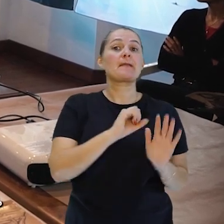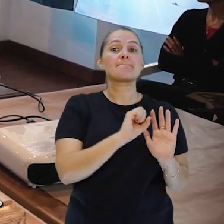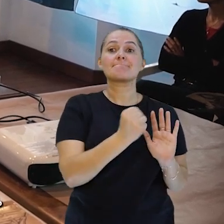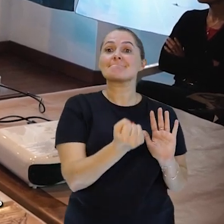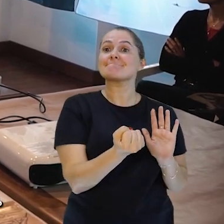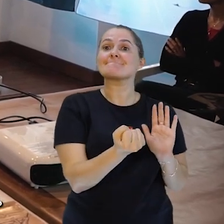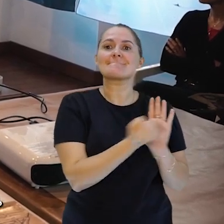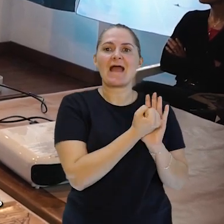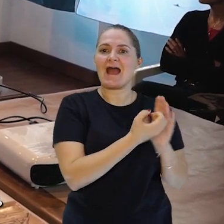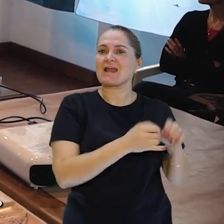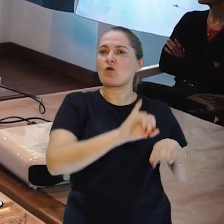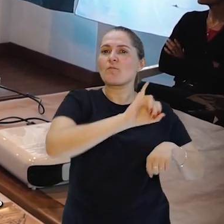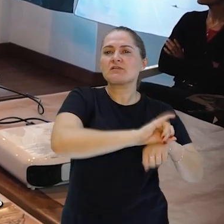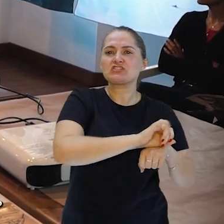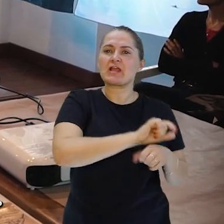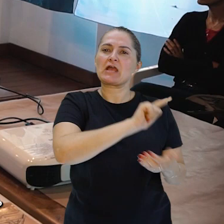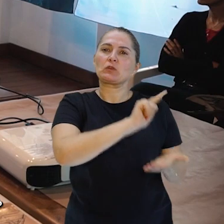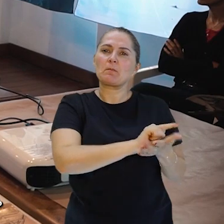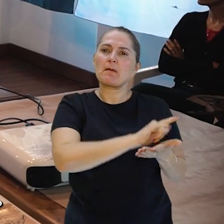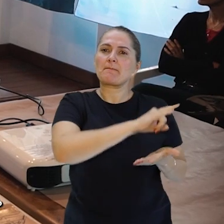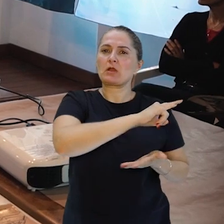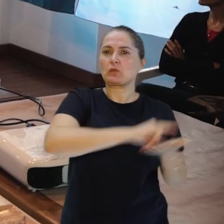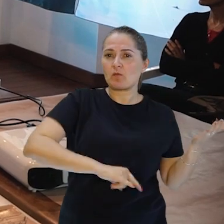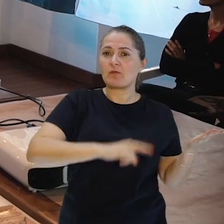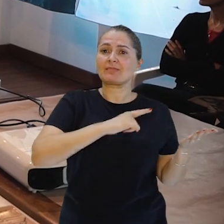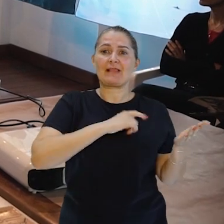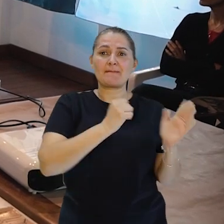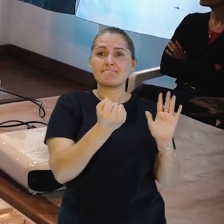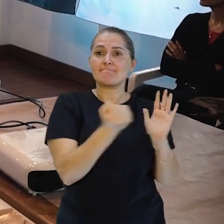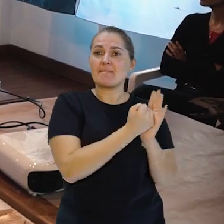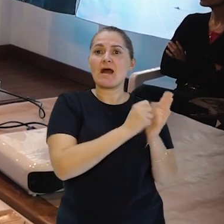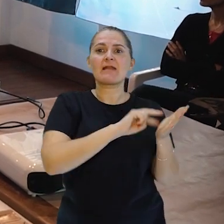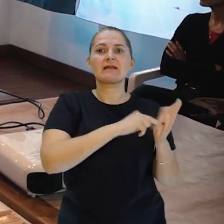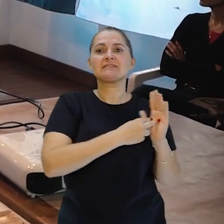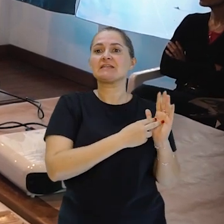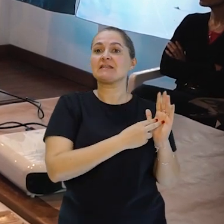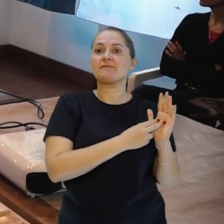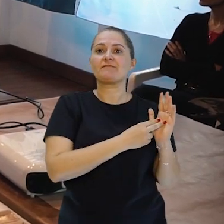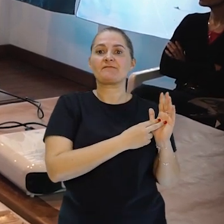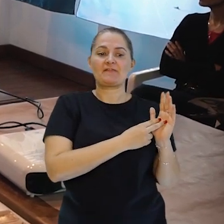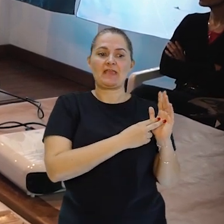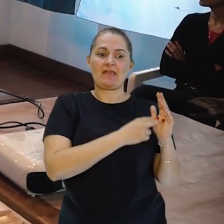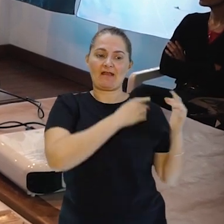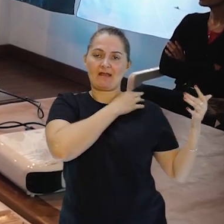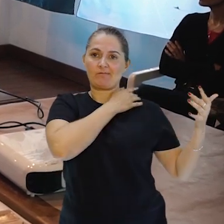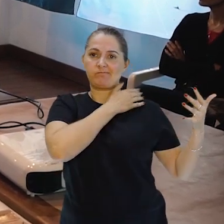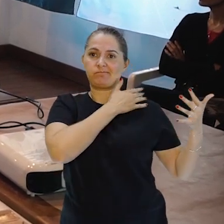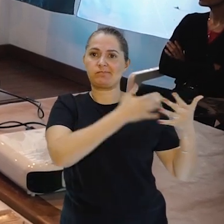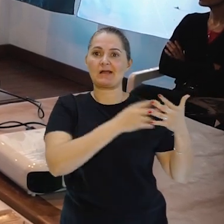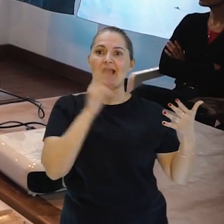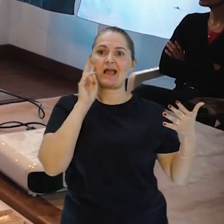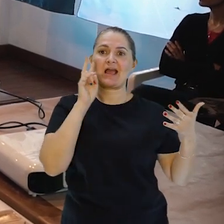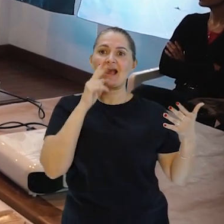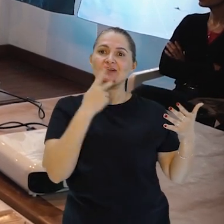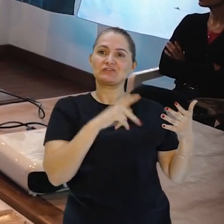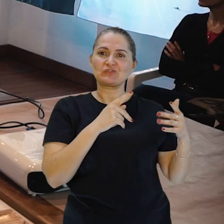As marcas que estão presentes no objeto, no papel, no documento, fazem parte da história daquele objeto,